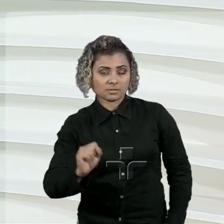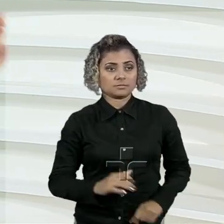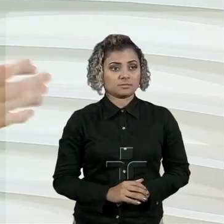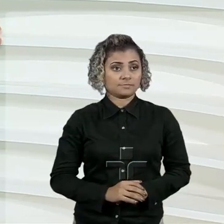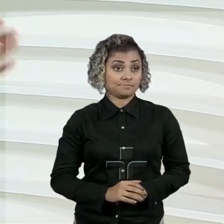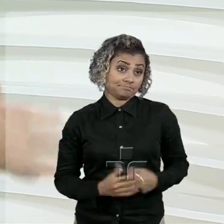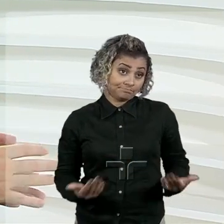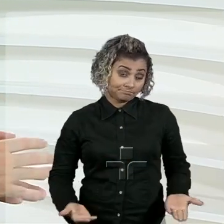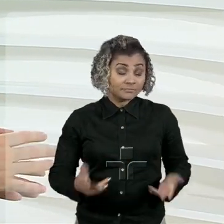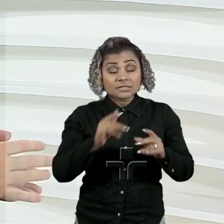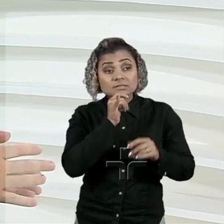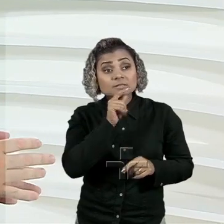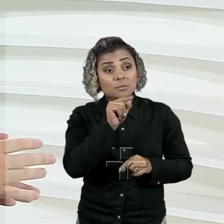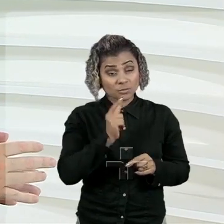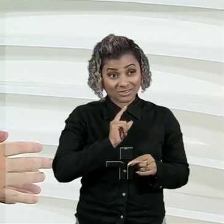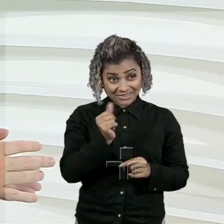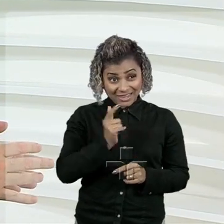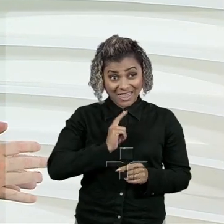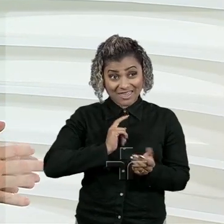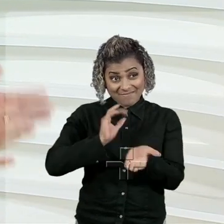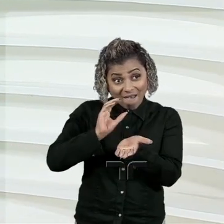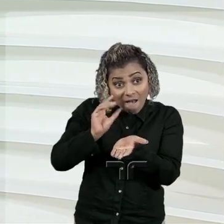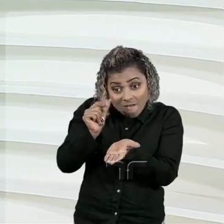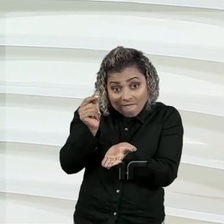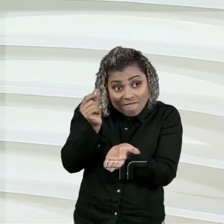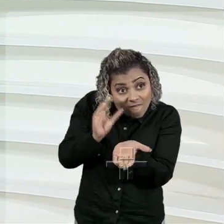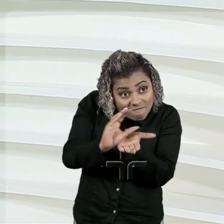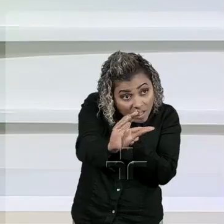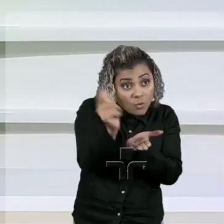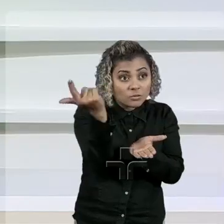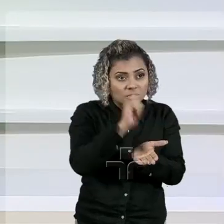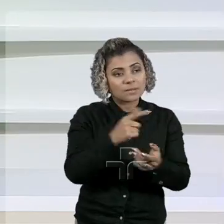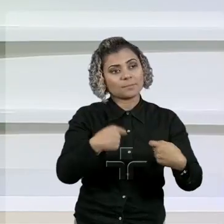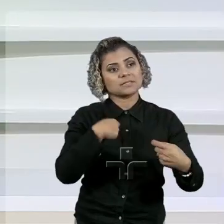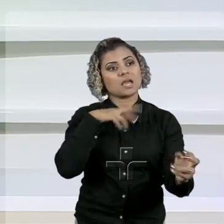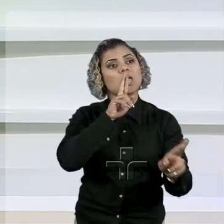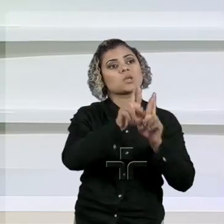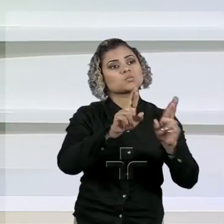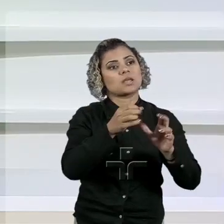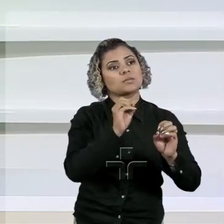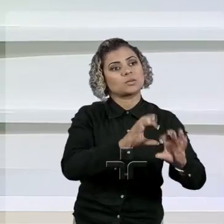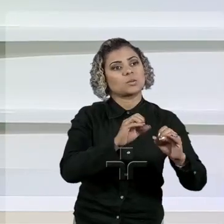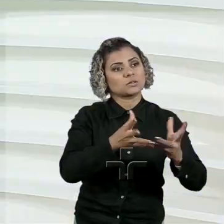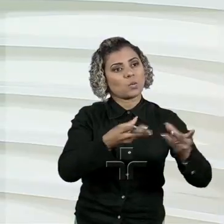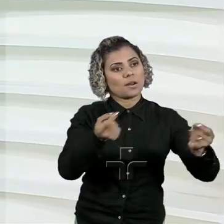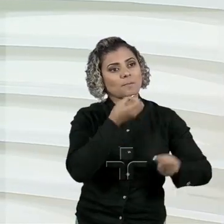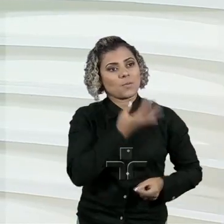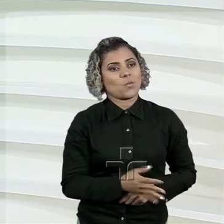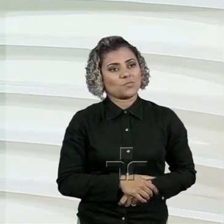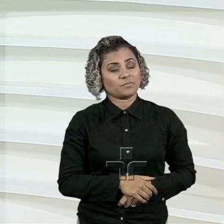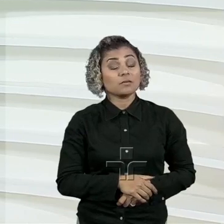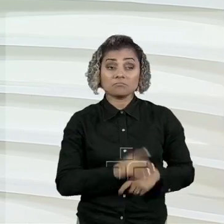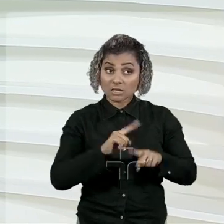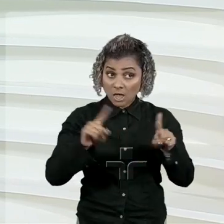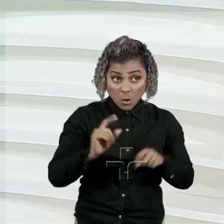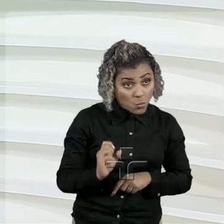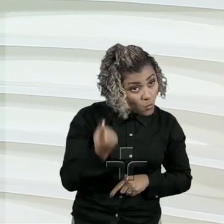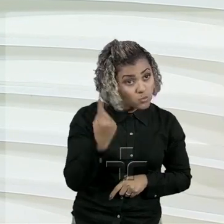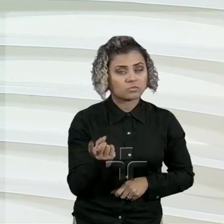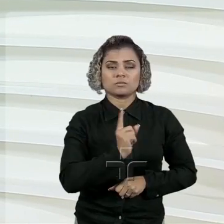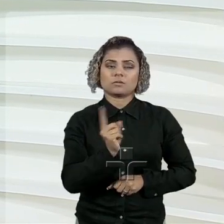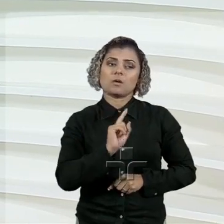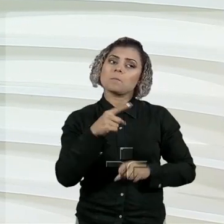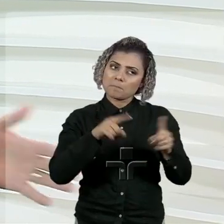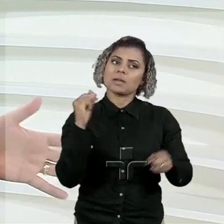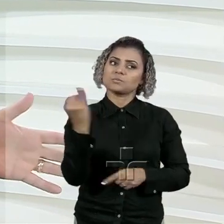para acessar uma parte dos recursos do ICMS, precisa ter resultado na educação. Isso também foi importante, não é o único fator, mas também